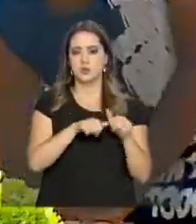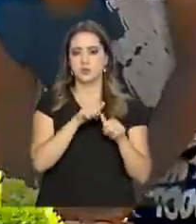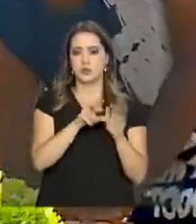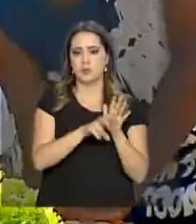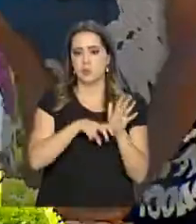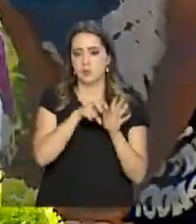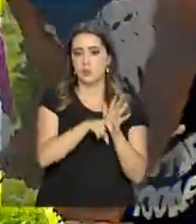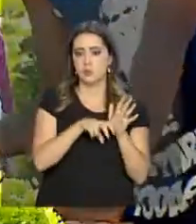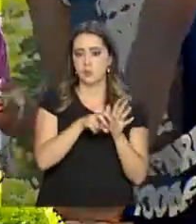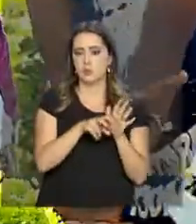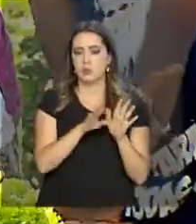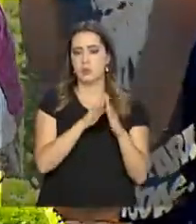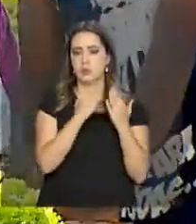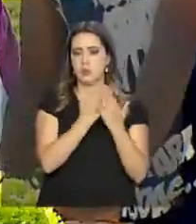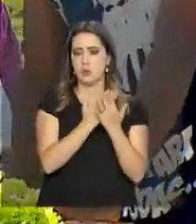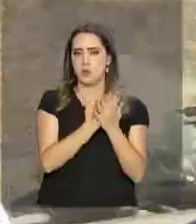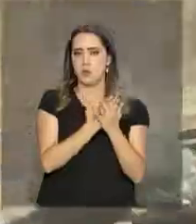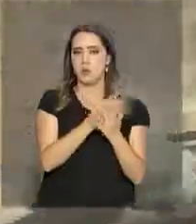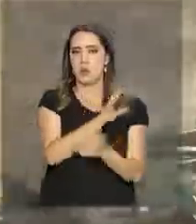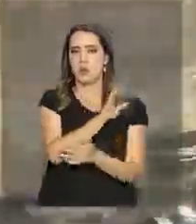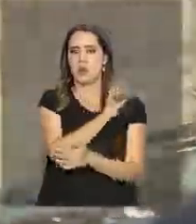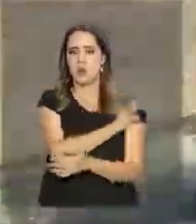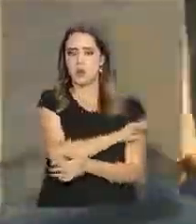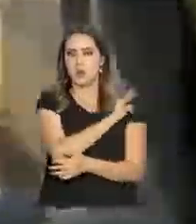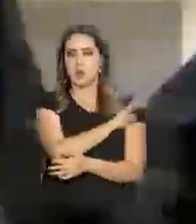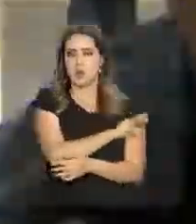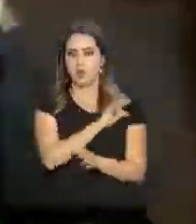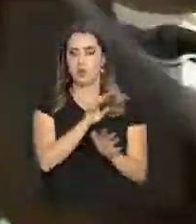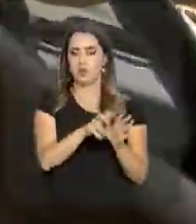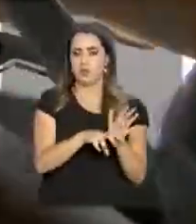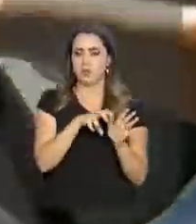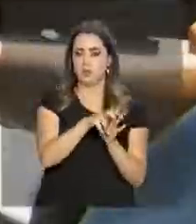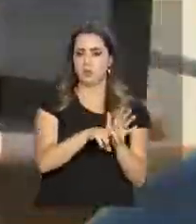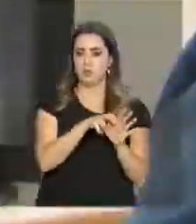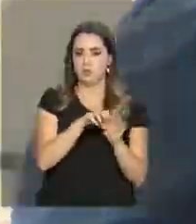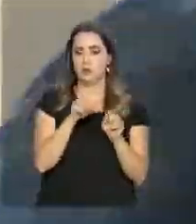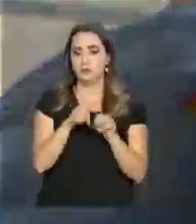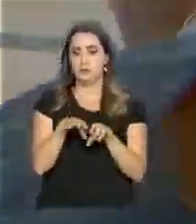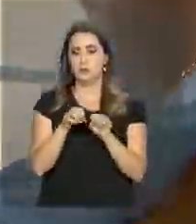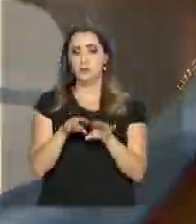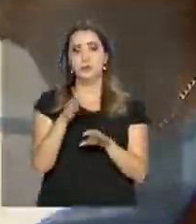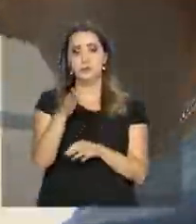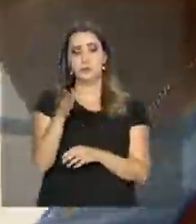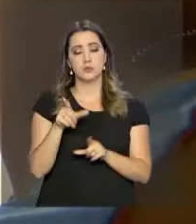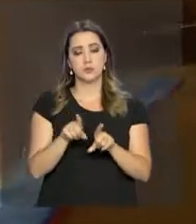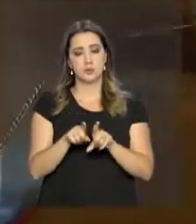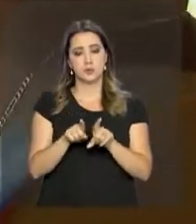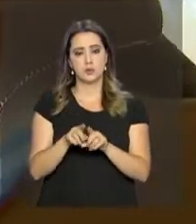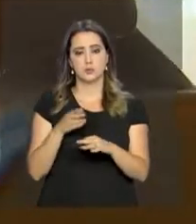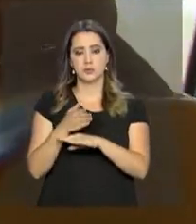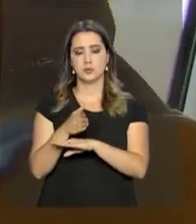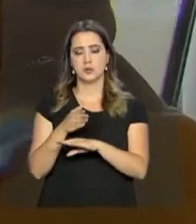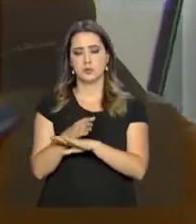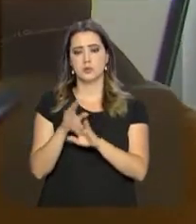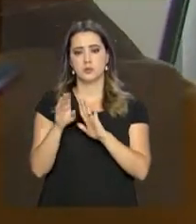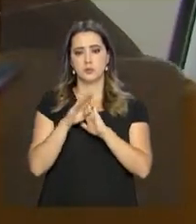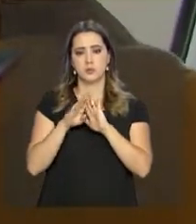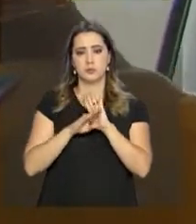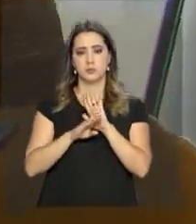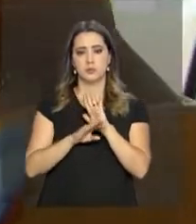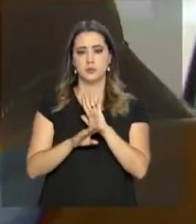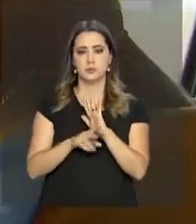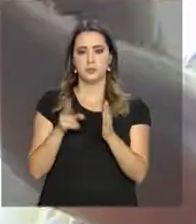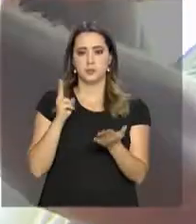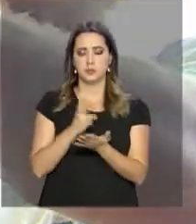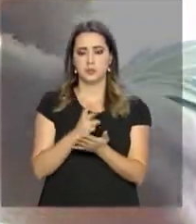agrotécnicas ou qualquer outra escola no meio rural que estava trabalha a questão de educação você também pode acessar o programa inclusive